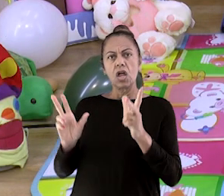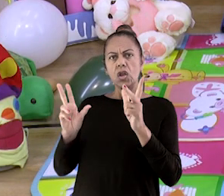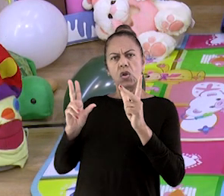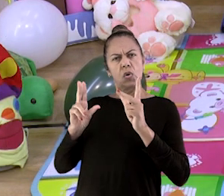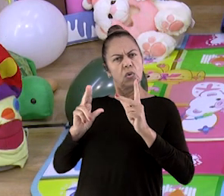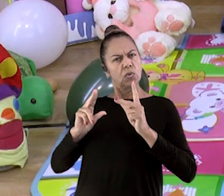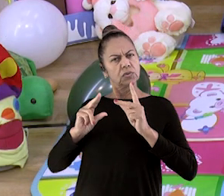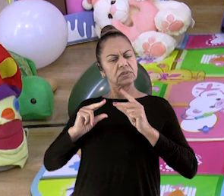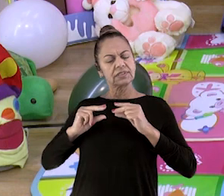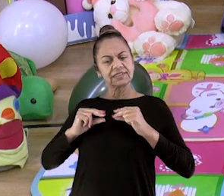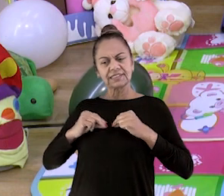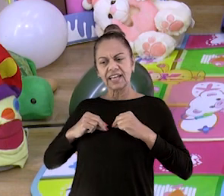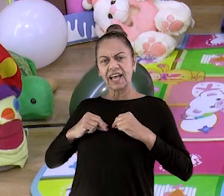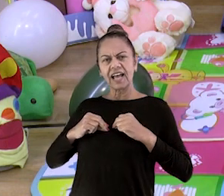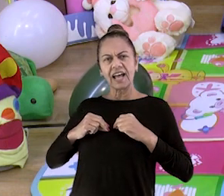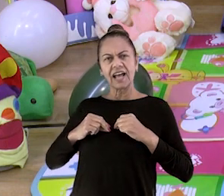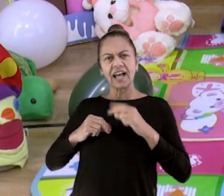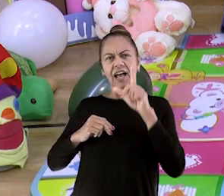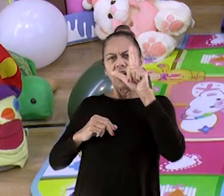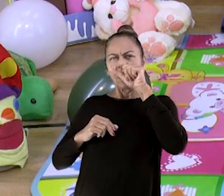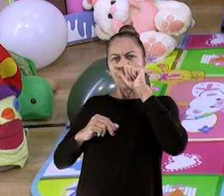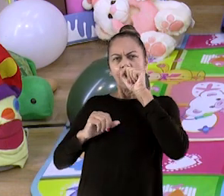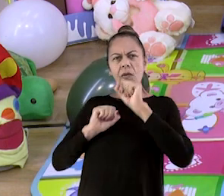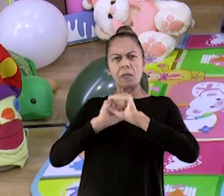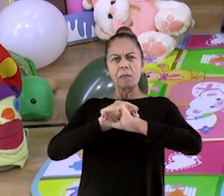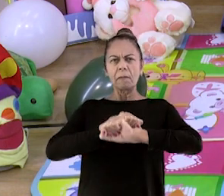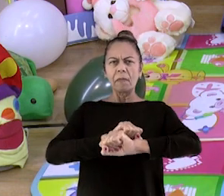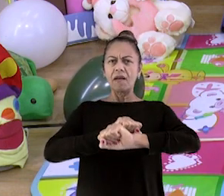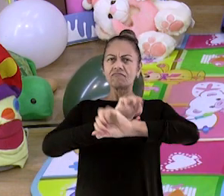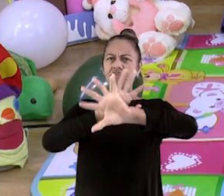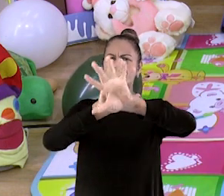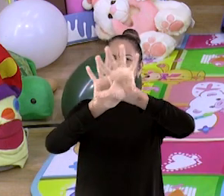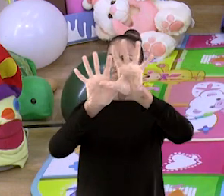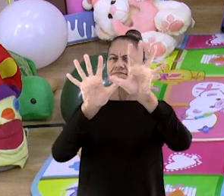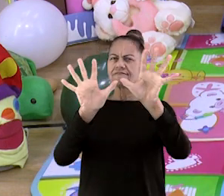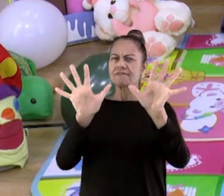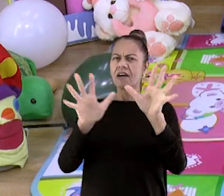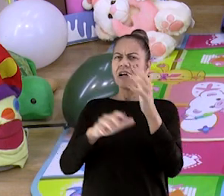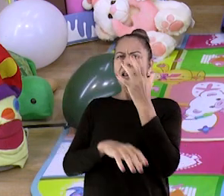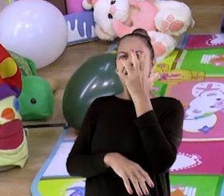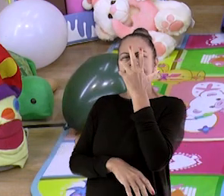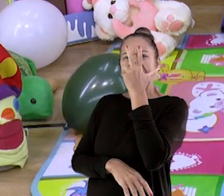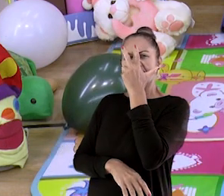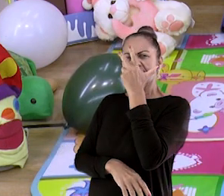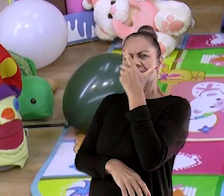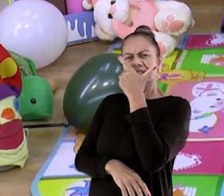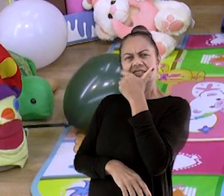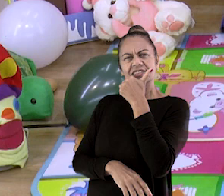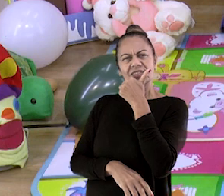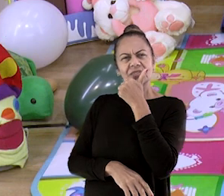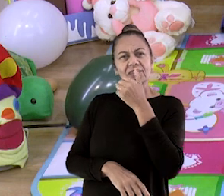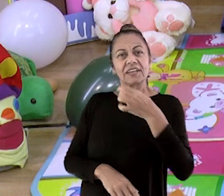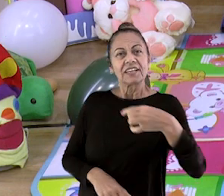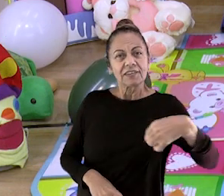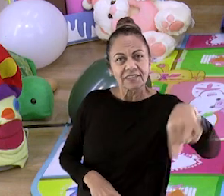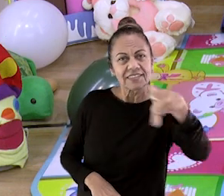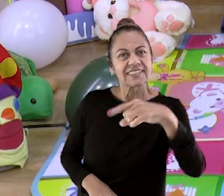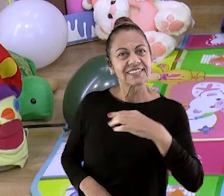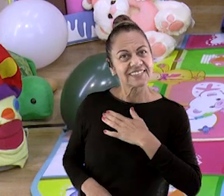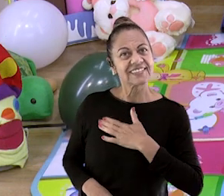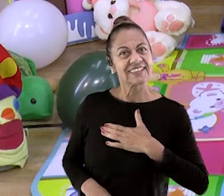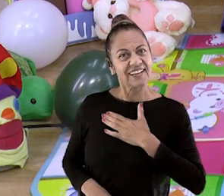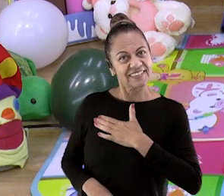Nossa é muito lindo pavão eu amei e vocês gostaram do animal